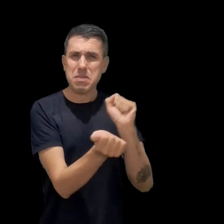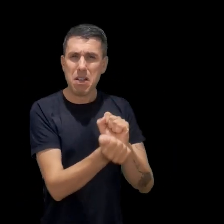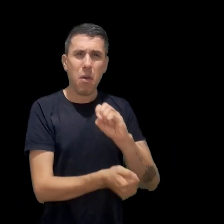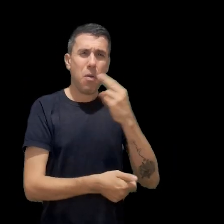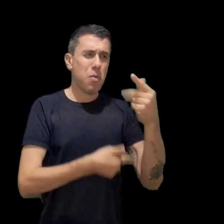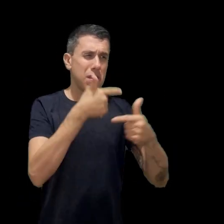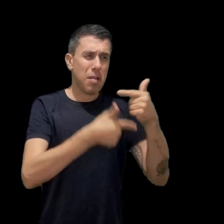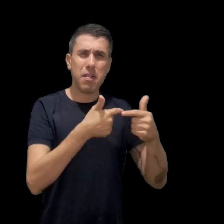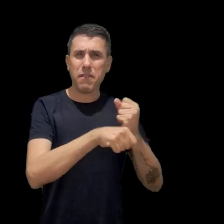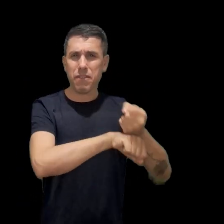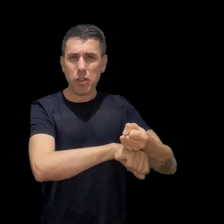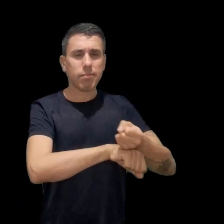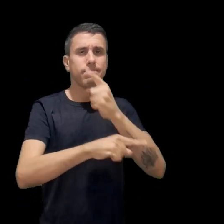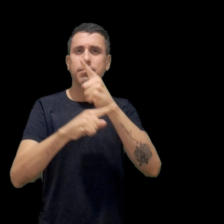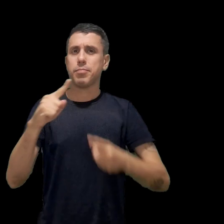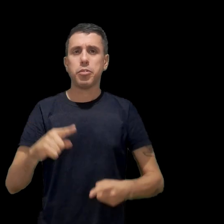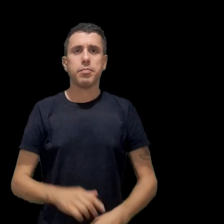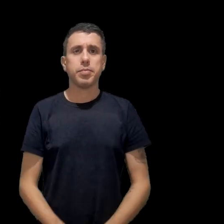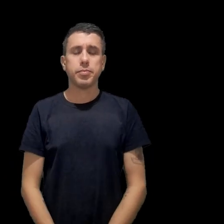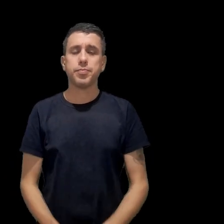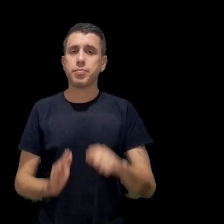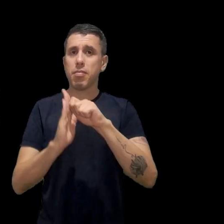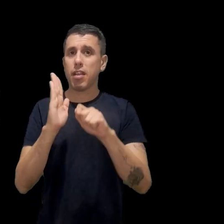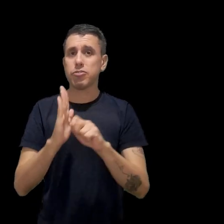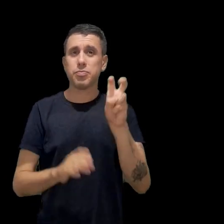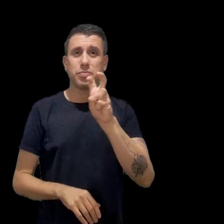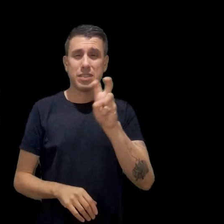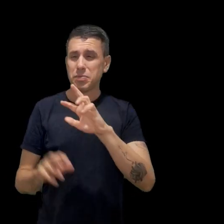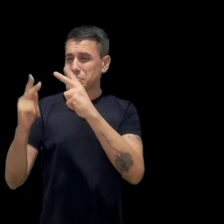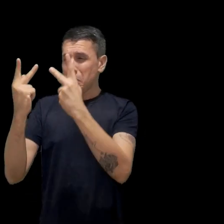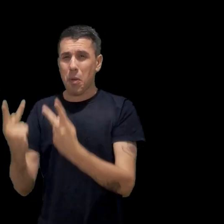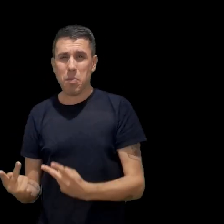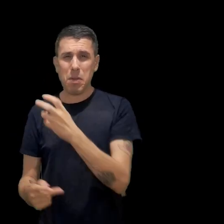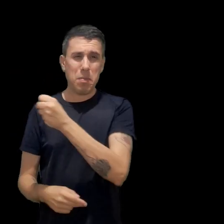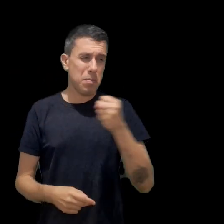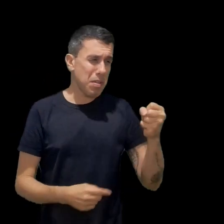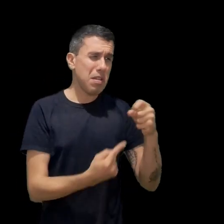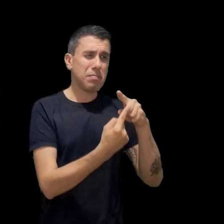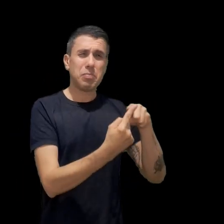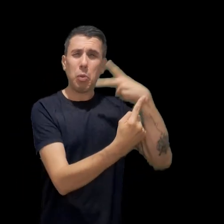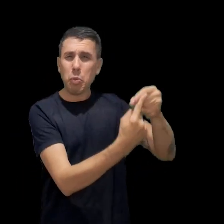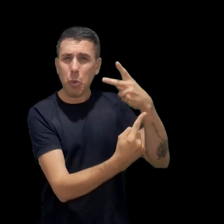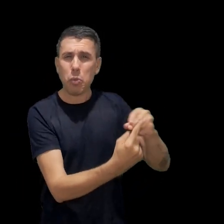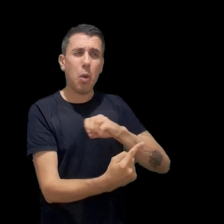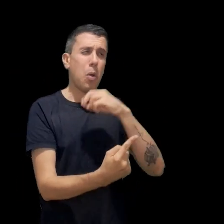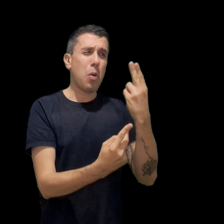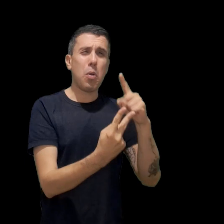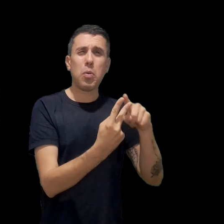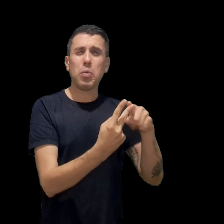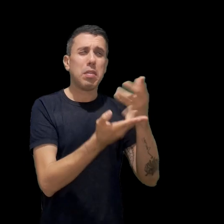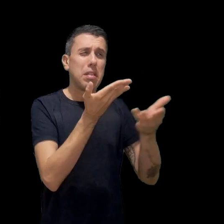ou servidão. Artigo 5. Ninguém será submetido a tortura, nem a tratamento ou castigo